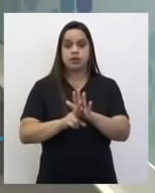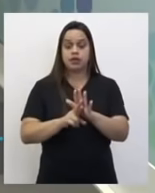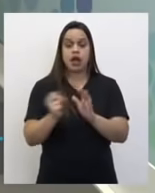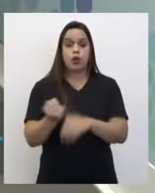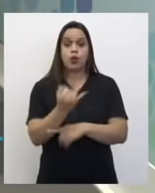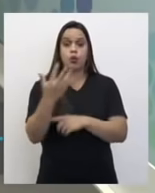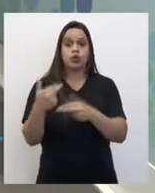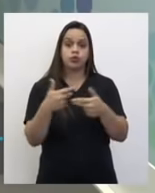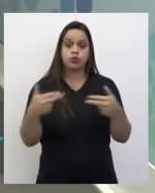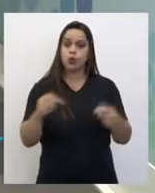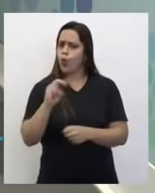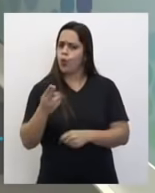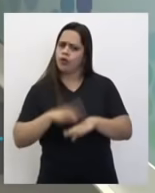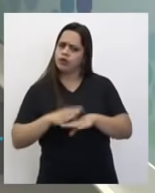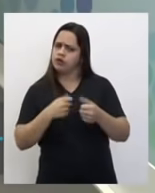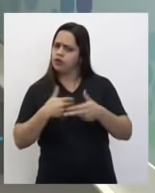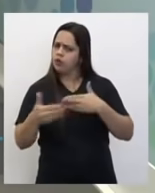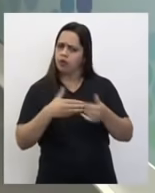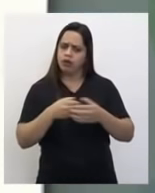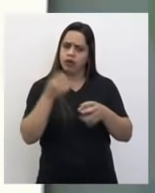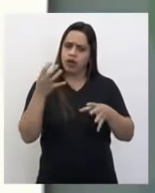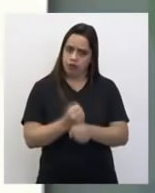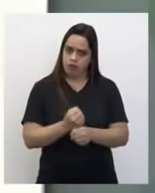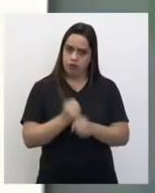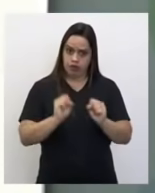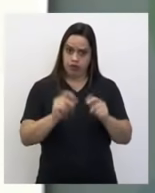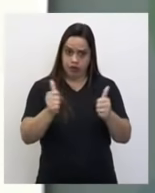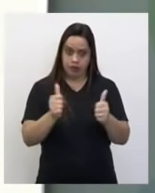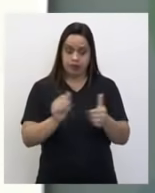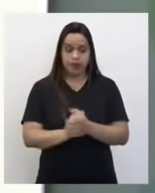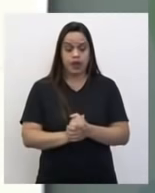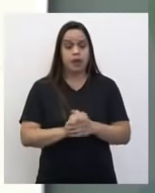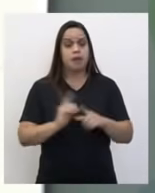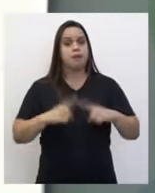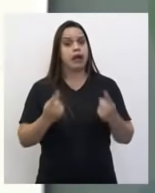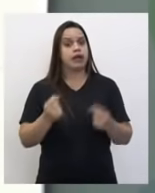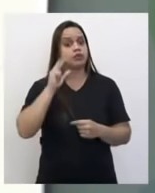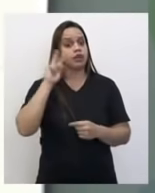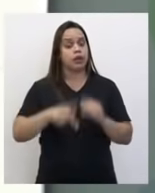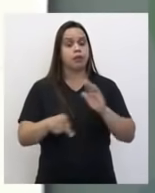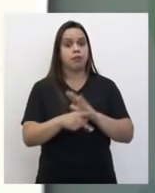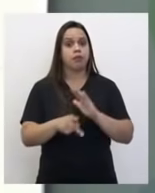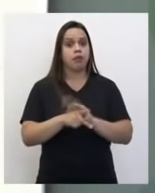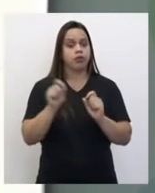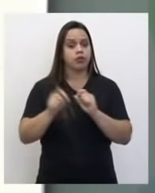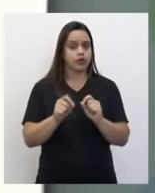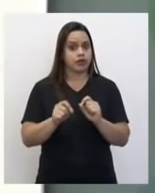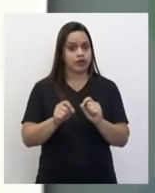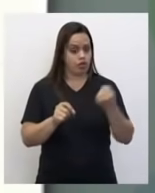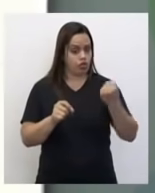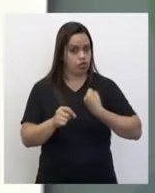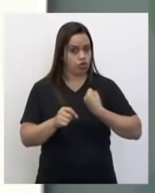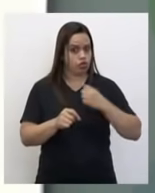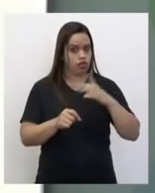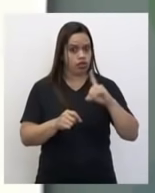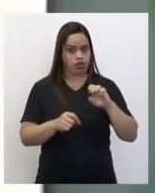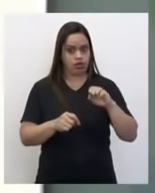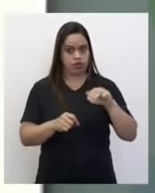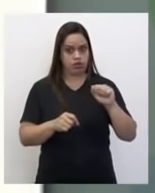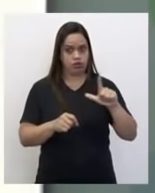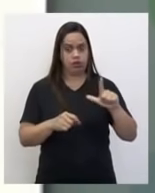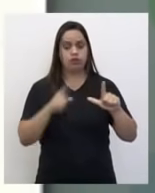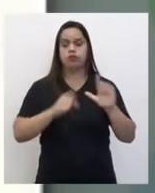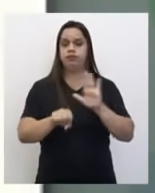tem ou para fazer qualquer cálculo, certo? Agora, quando a gente vem no decimal, a gente tem esses símbolos que vão dizer pra